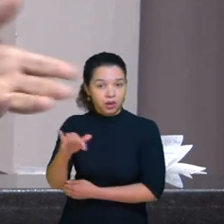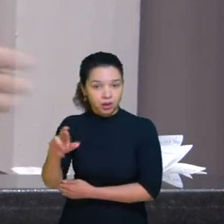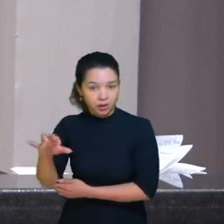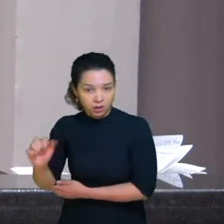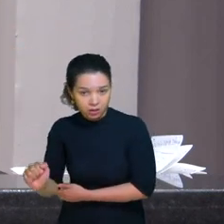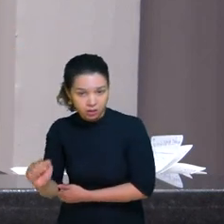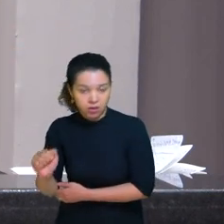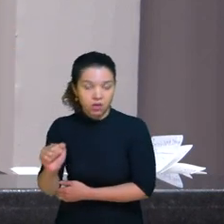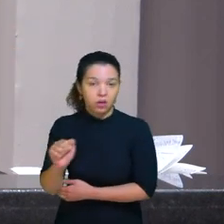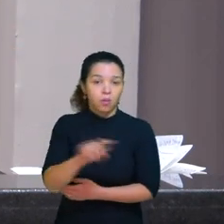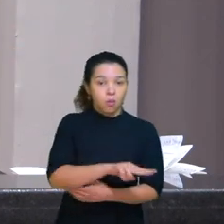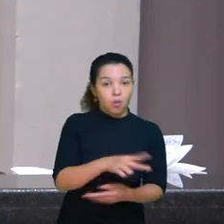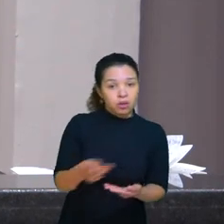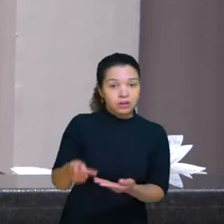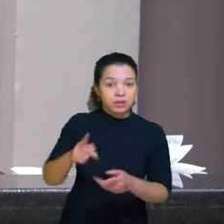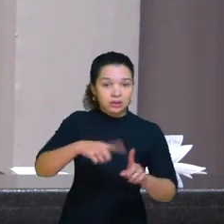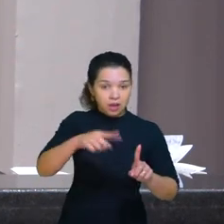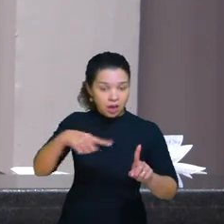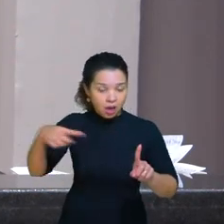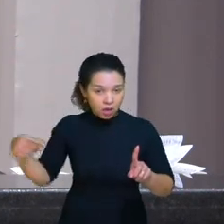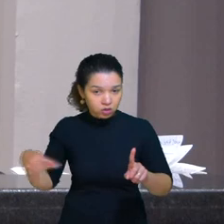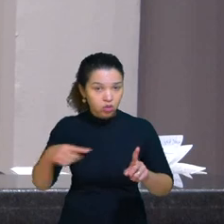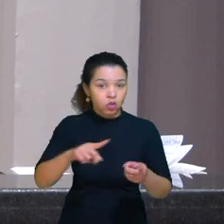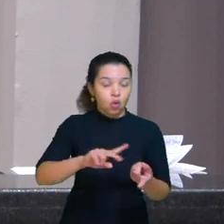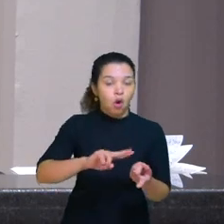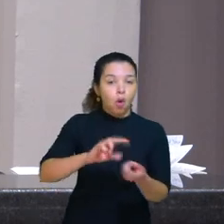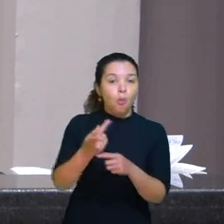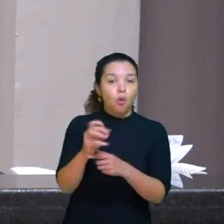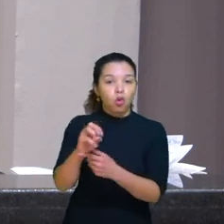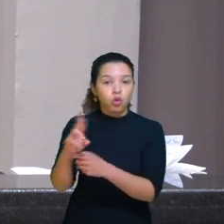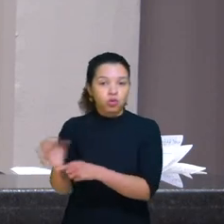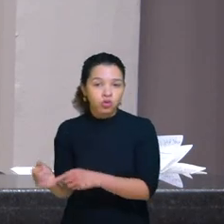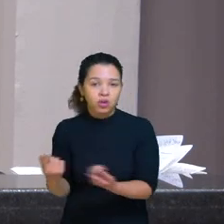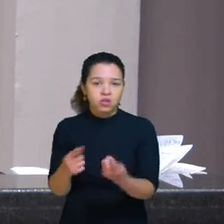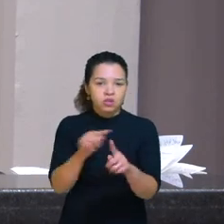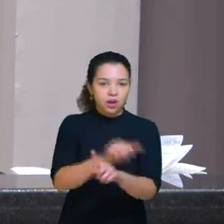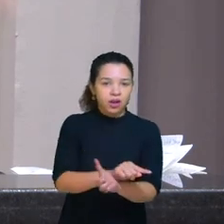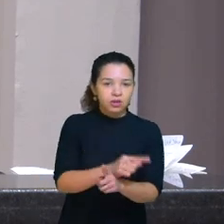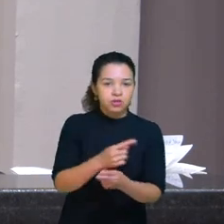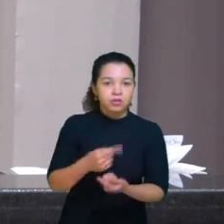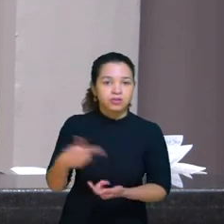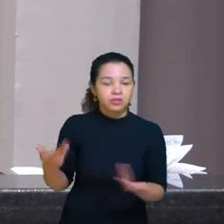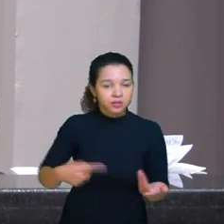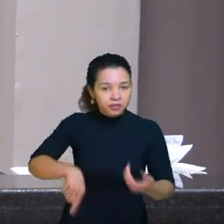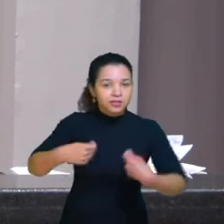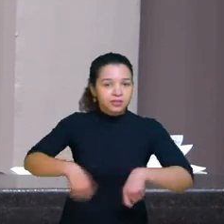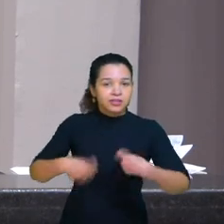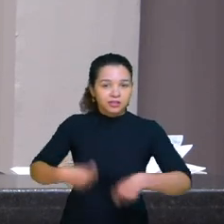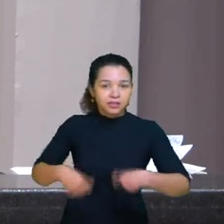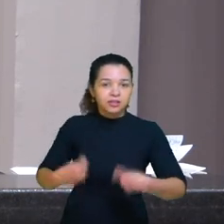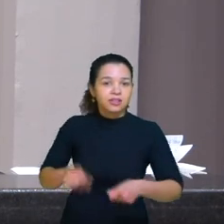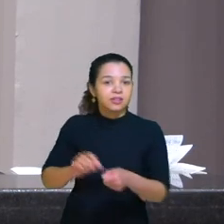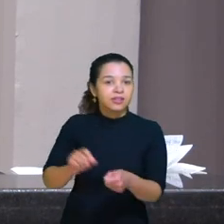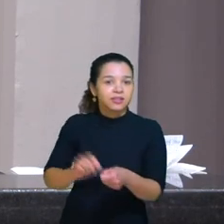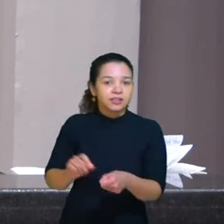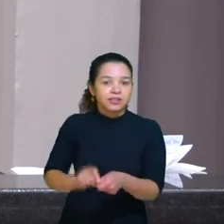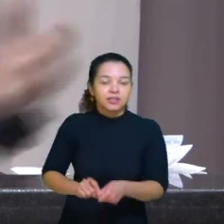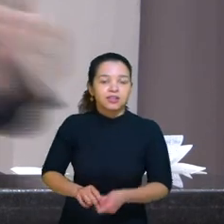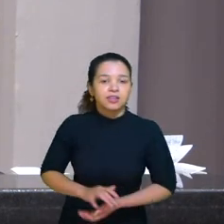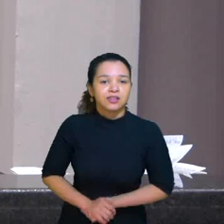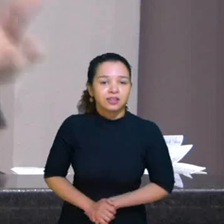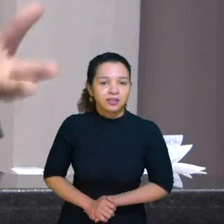didática ou a homologia dos processos a simetria invertido mas a gente tem que fazer gente não é